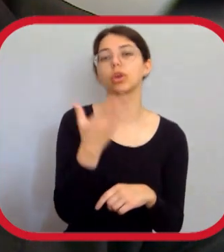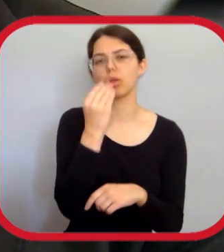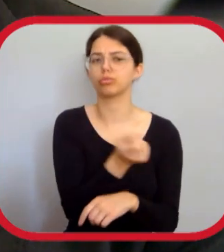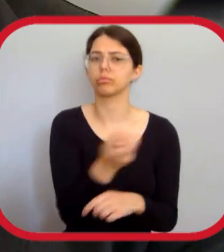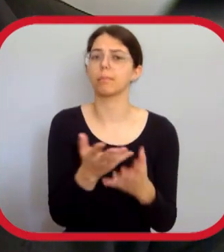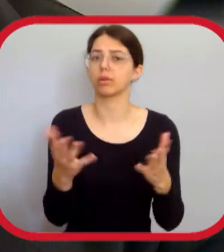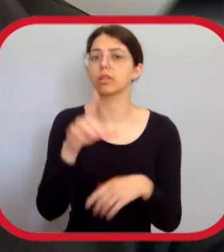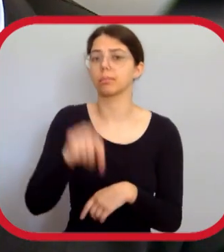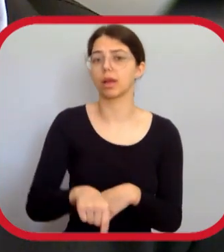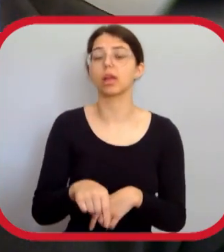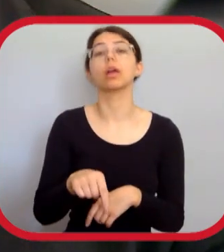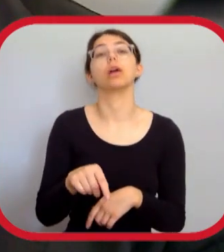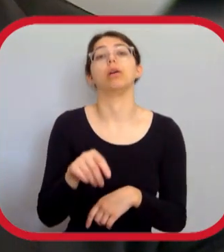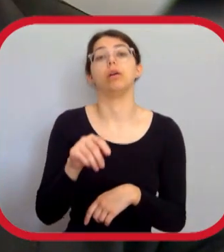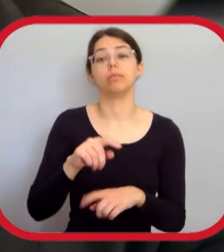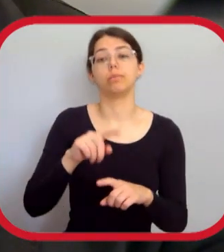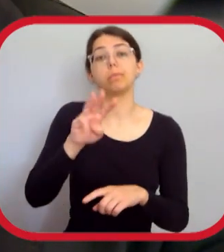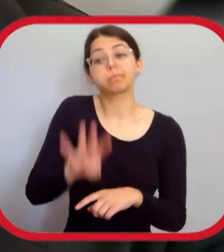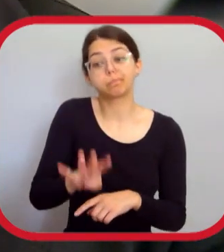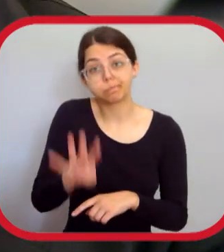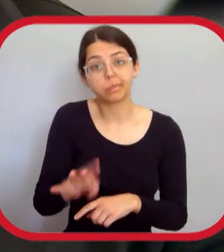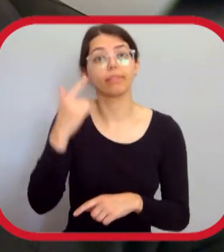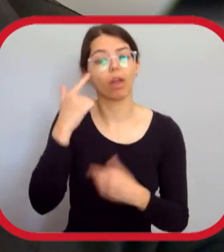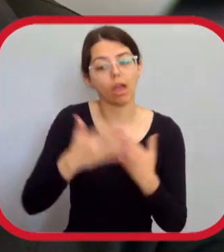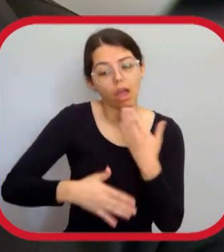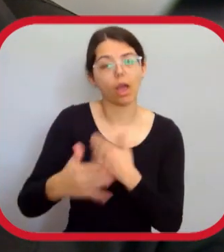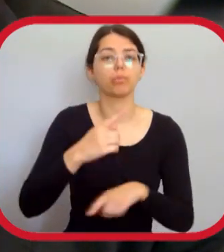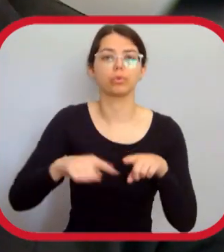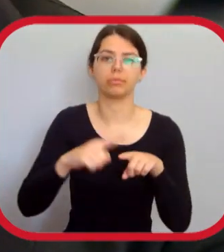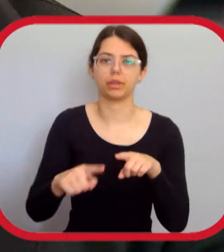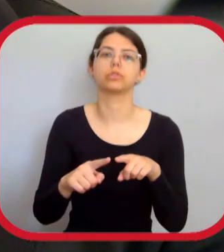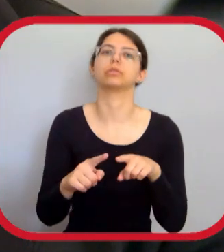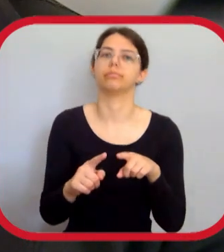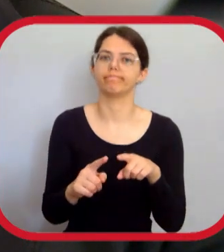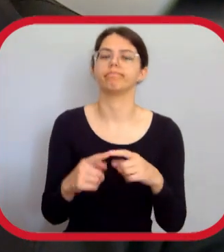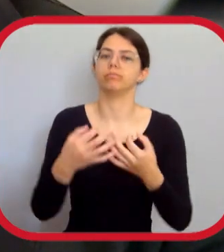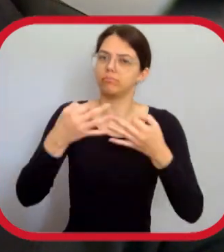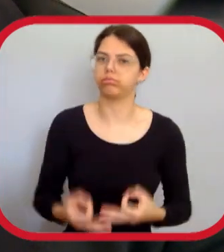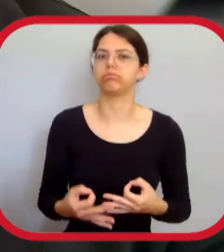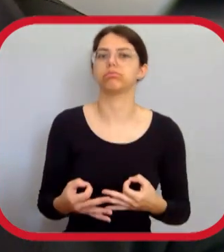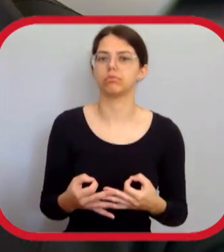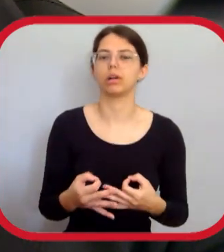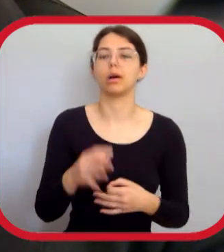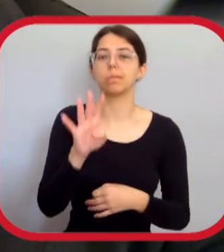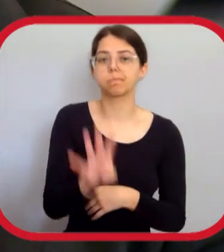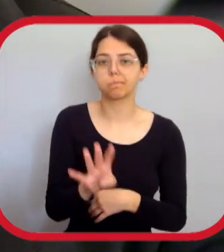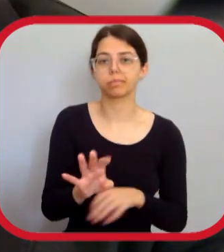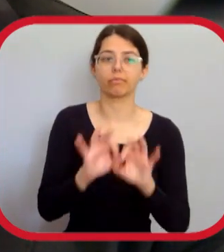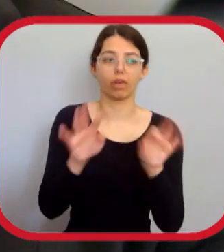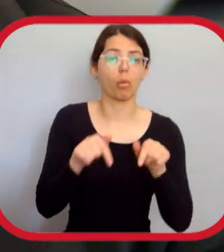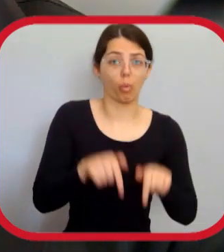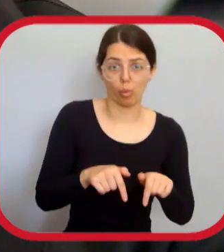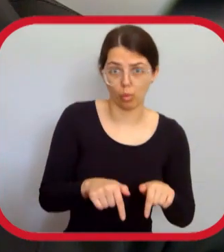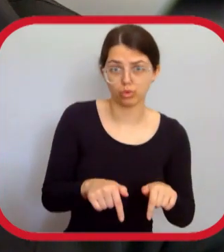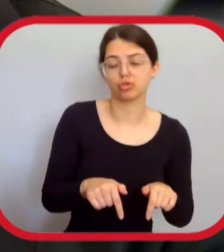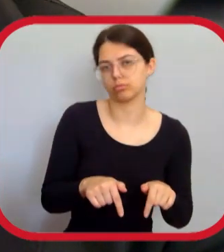que a maior parte dos alunos também. A partir do 4º ano, as propinas deveriam ser muito mais sérias. No 4º ano, deveriam ser